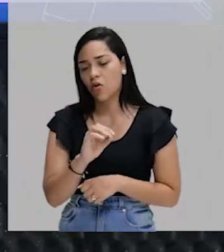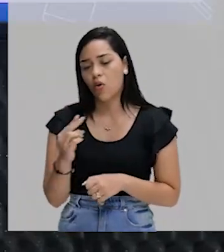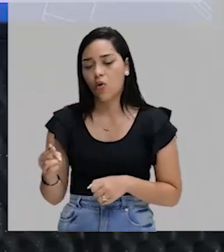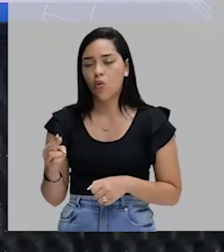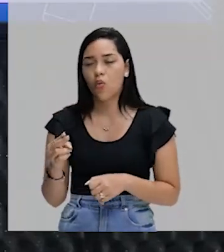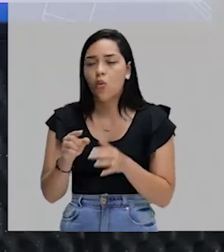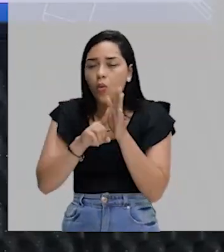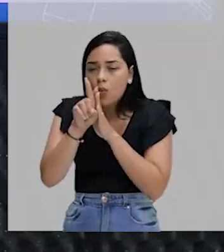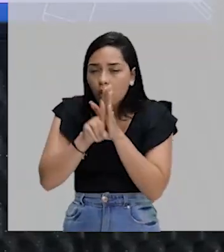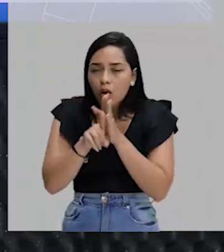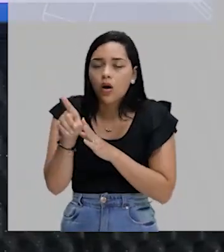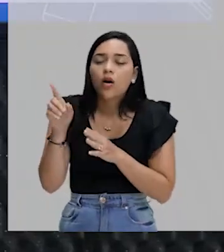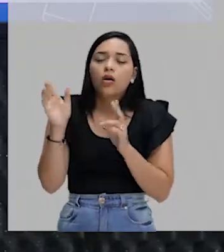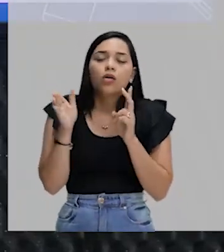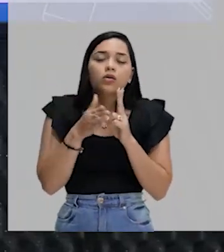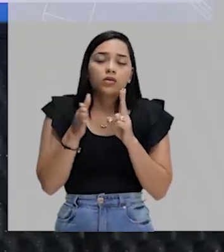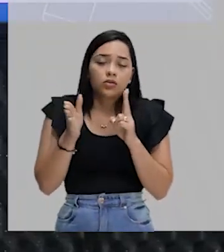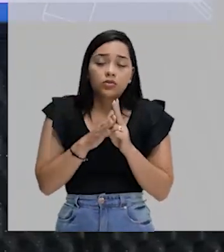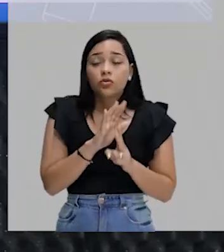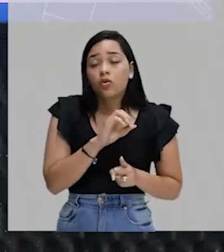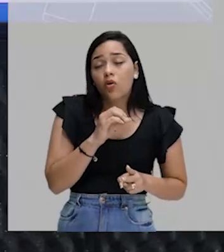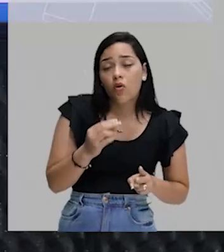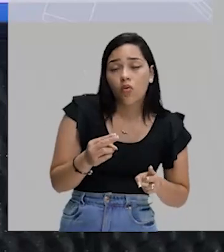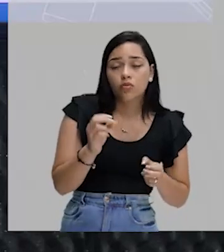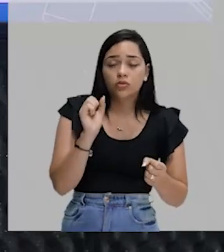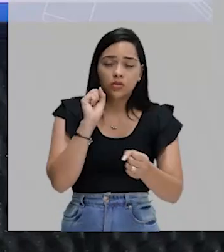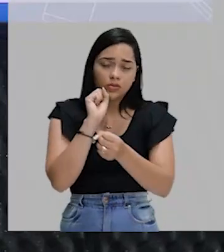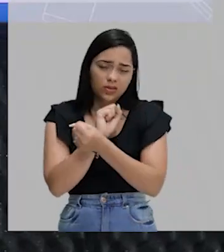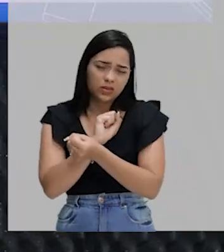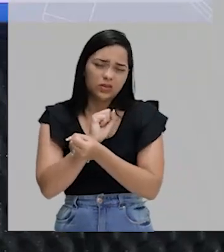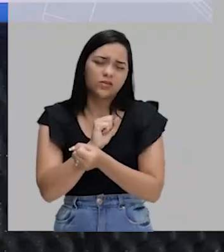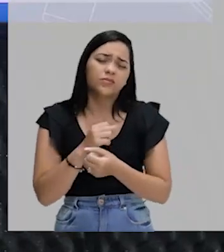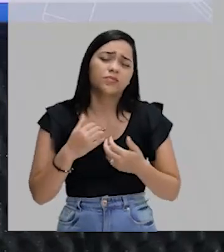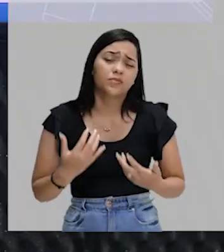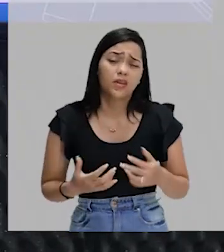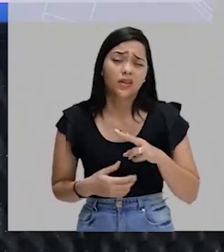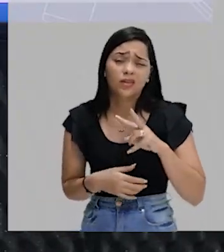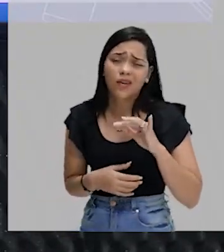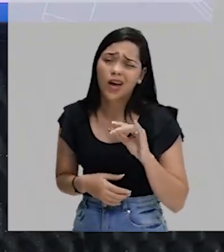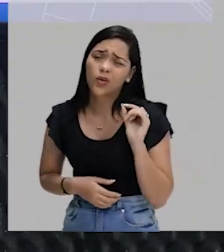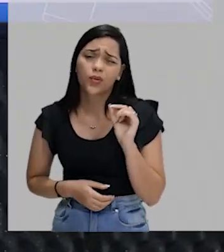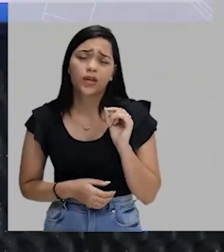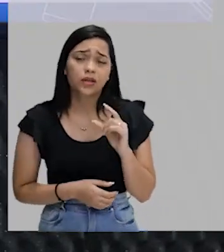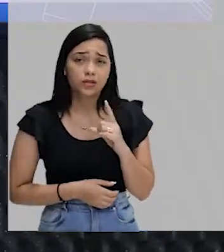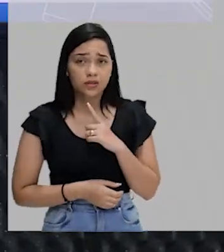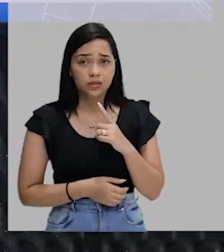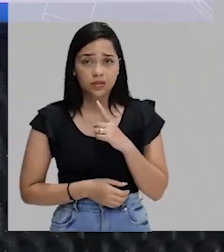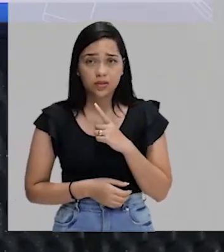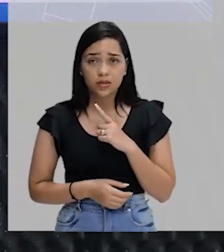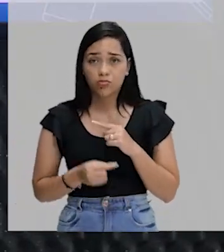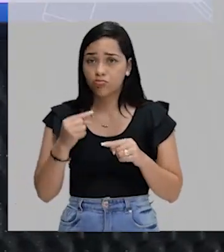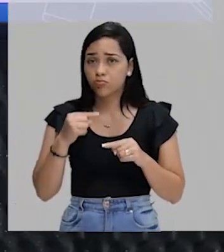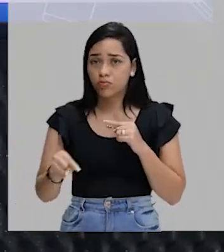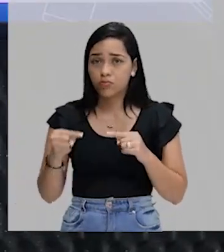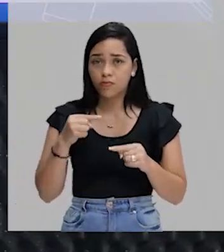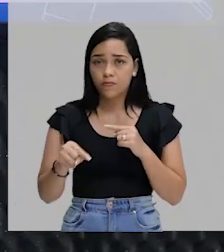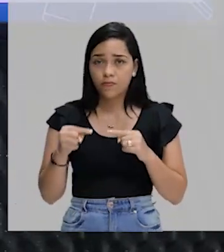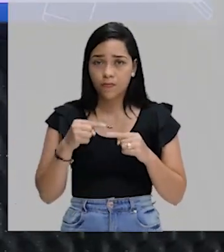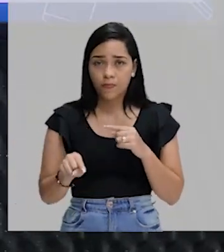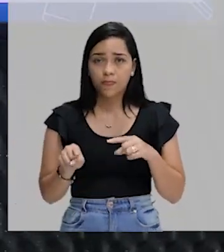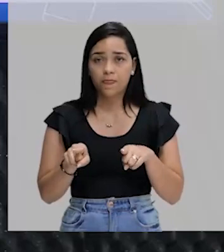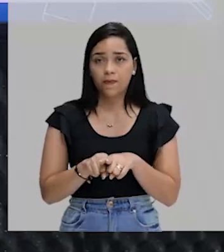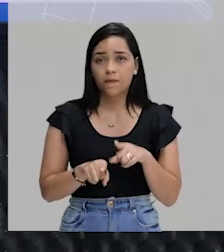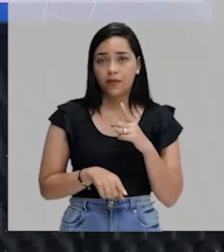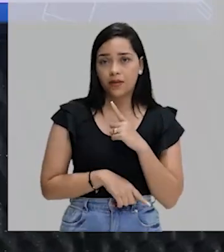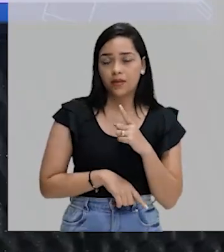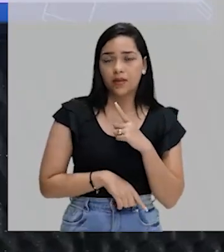índio, as bandeiras de escravização, tá? Que vai acabar se incompatibilizando, acabar entrando